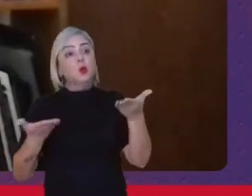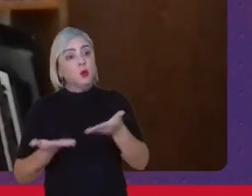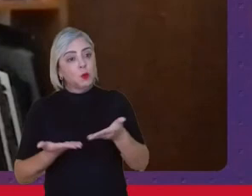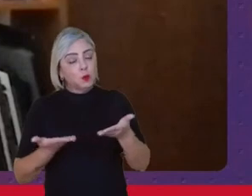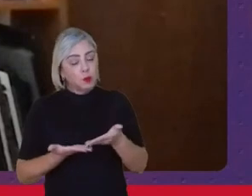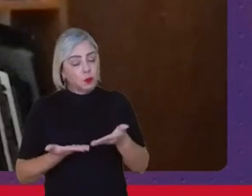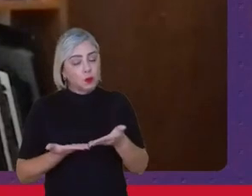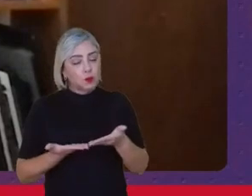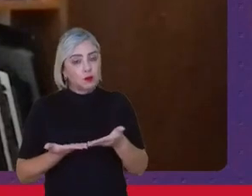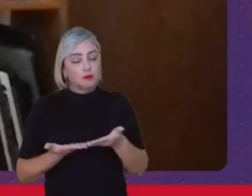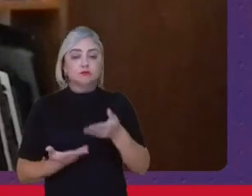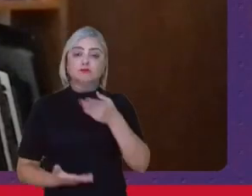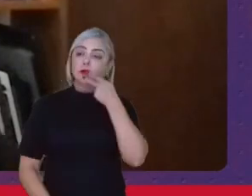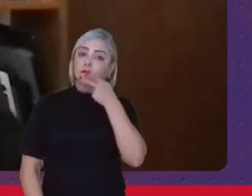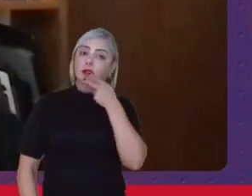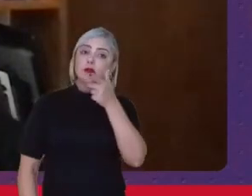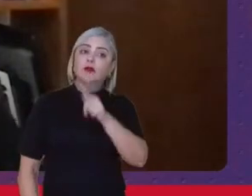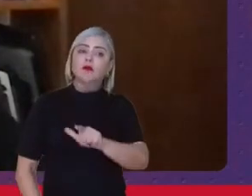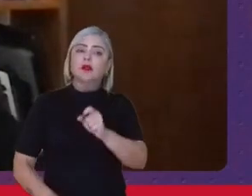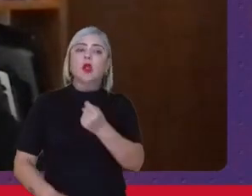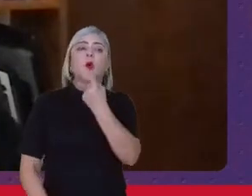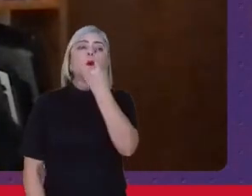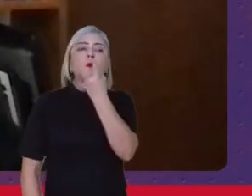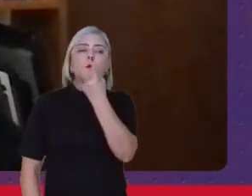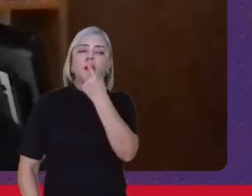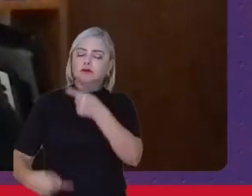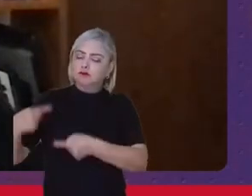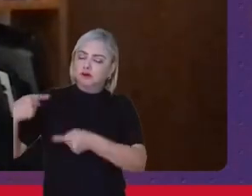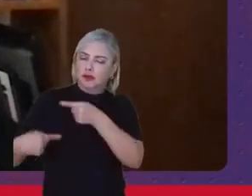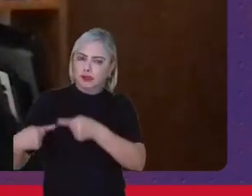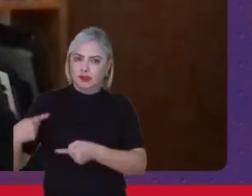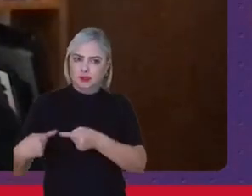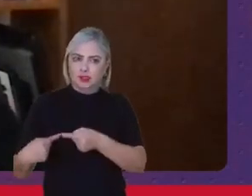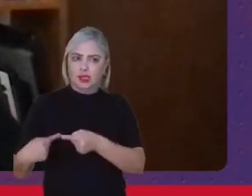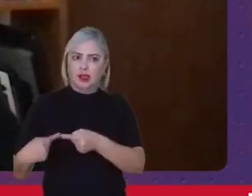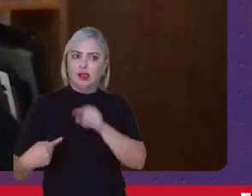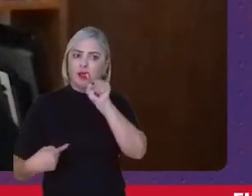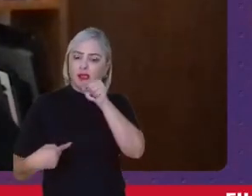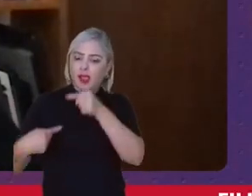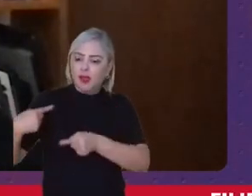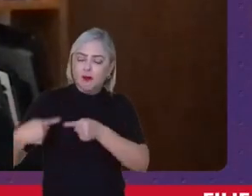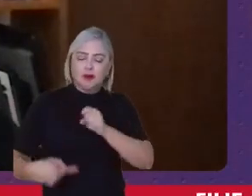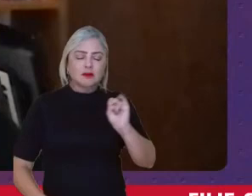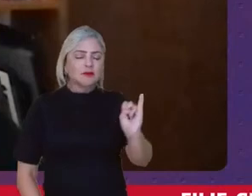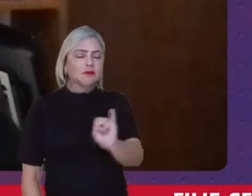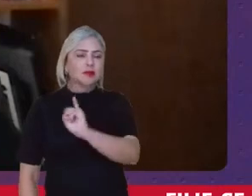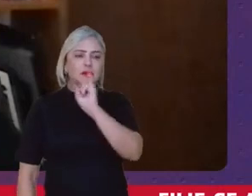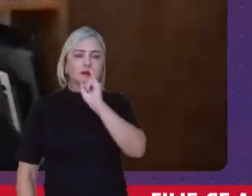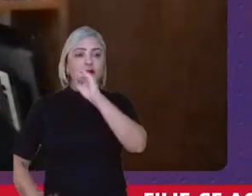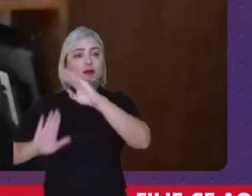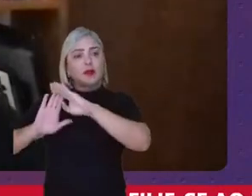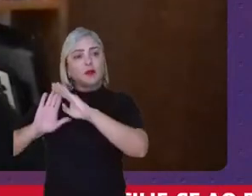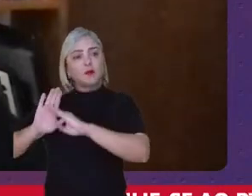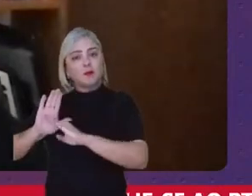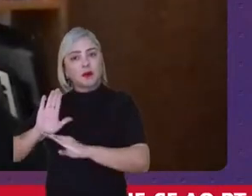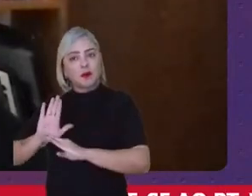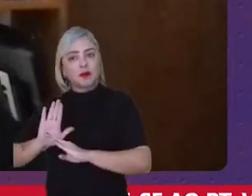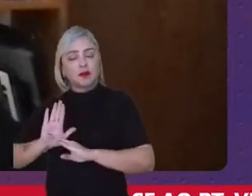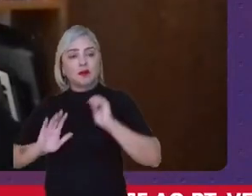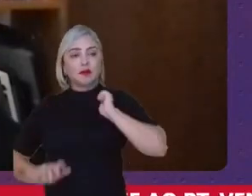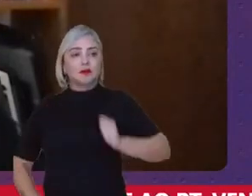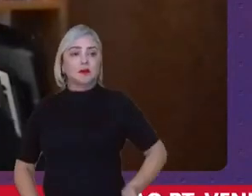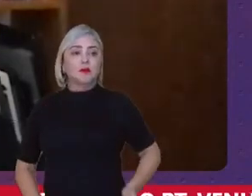nós vamos falar sobre uma dessas políticas, que é uma política super importante, que é o programa Bolsa Família, e